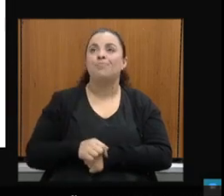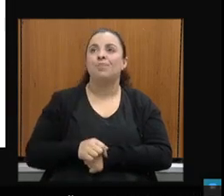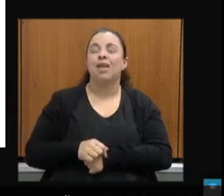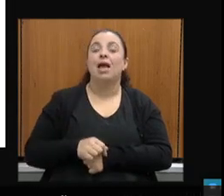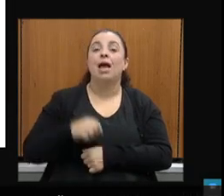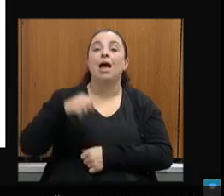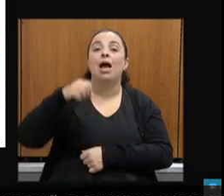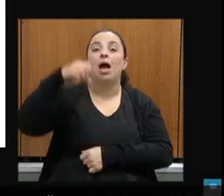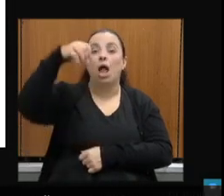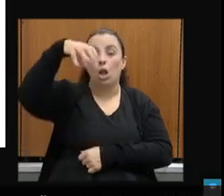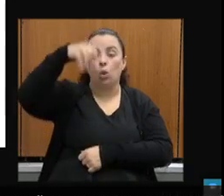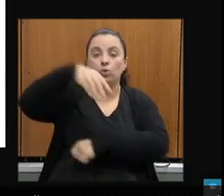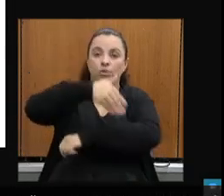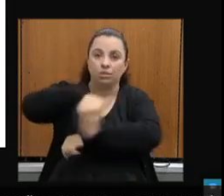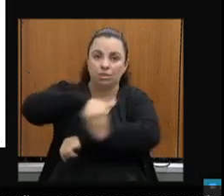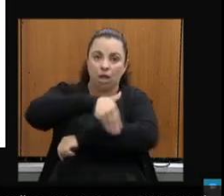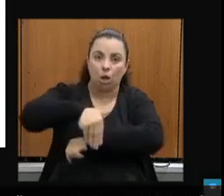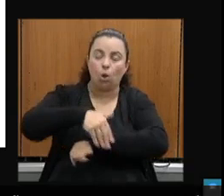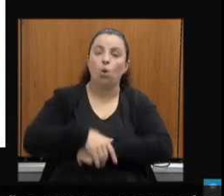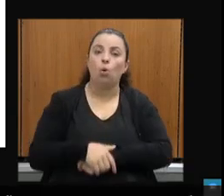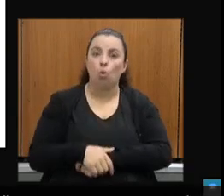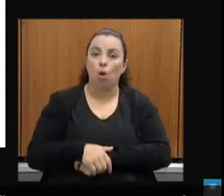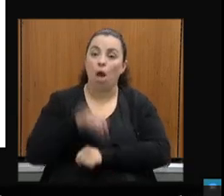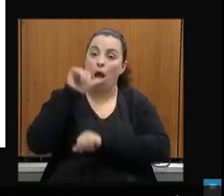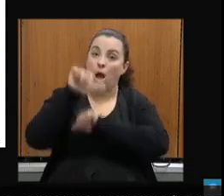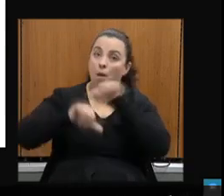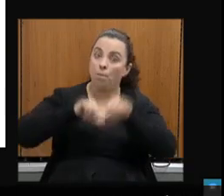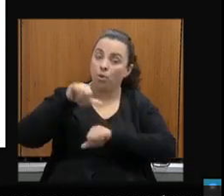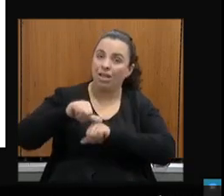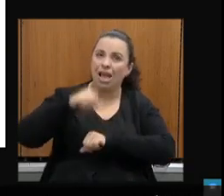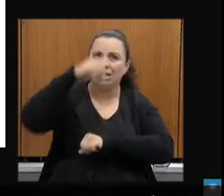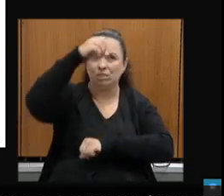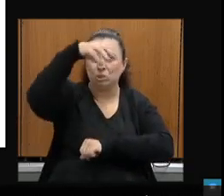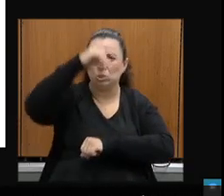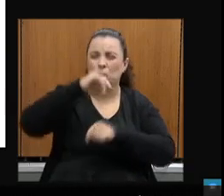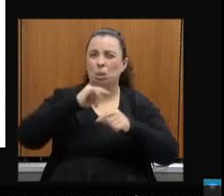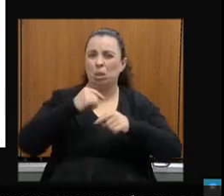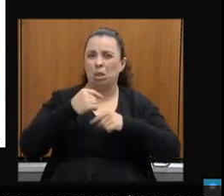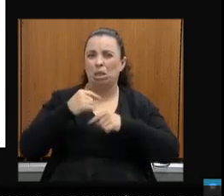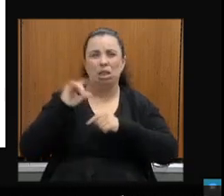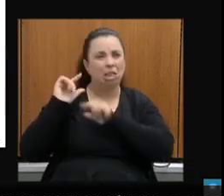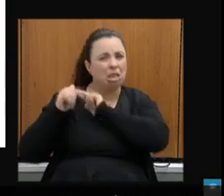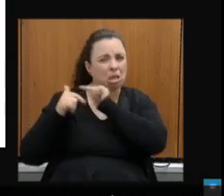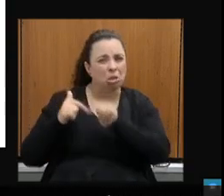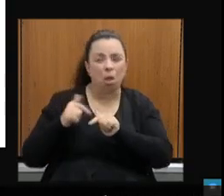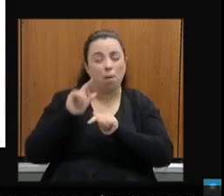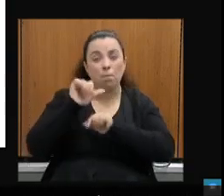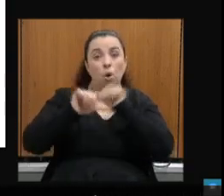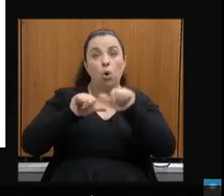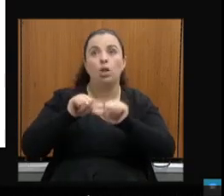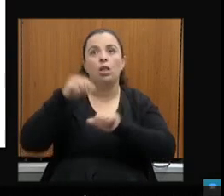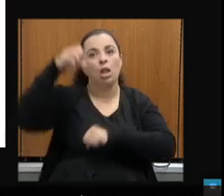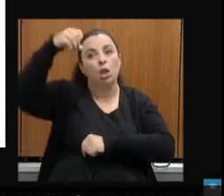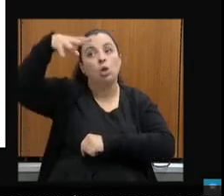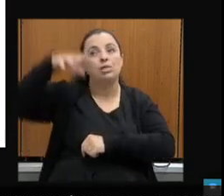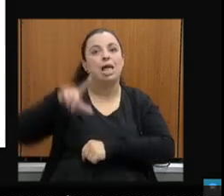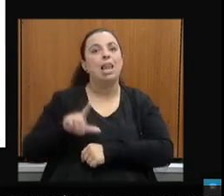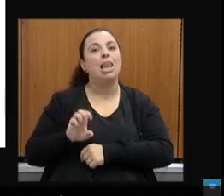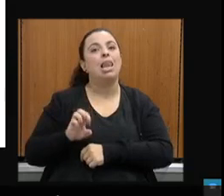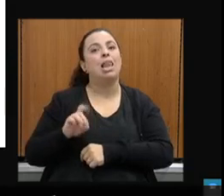tradicional é dos Municípios por iluminação a led vão ser aí mais de 100 mil pontos